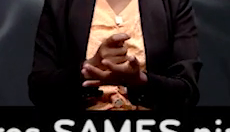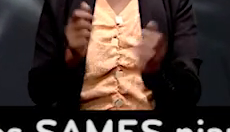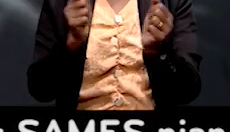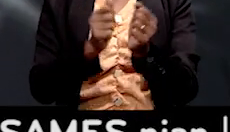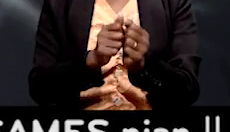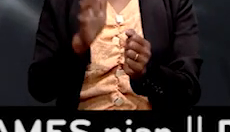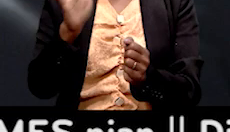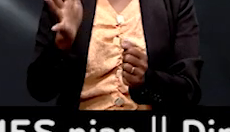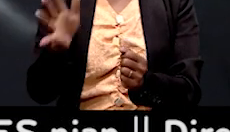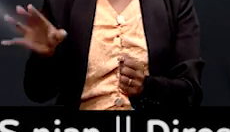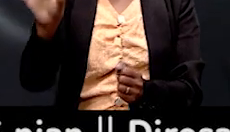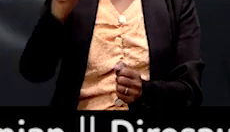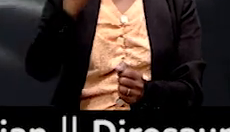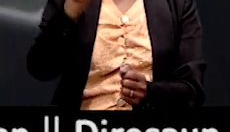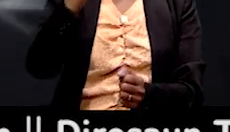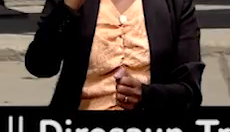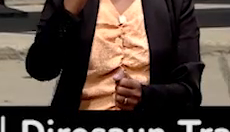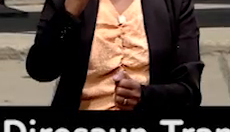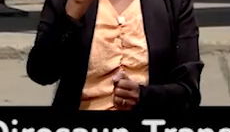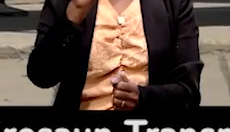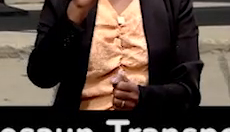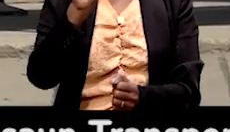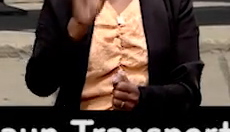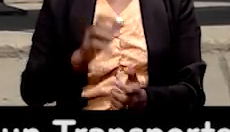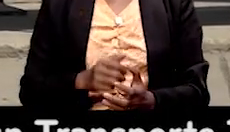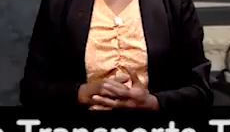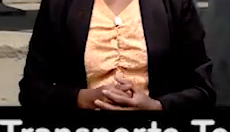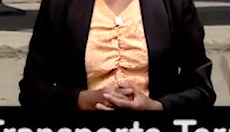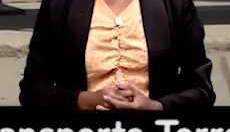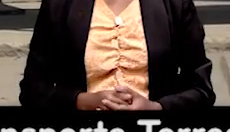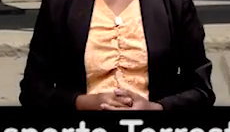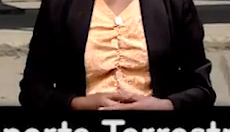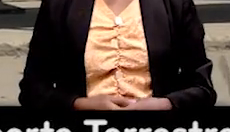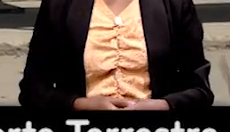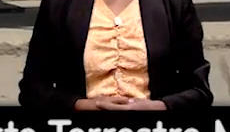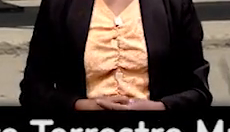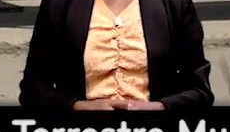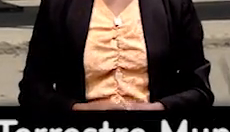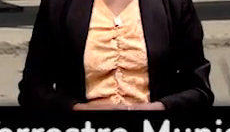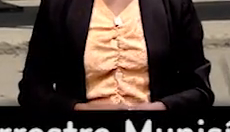lima nulu resin walu liu. Efizenia Babu, Lamberto da Silva, GMN.